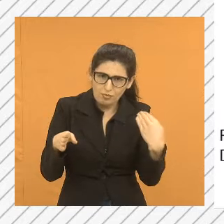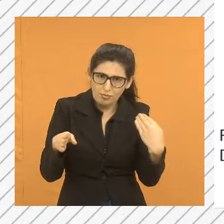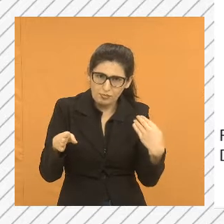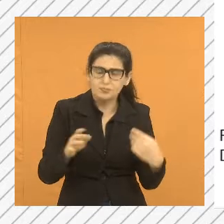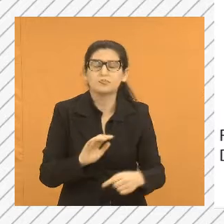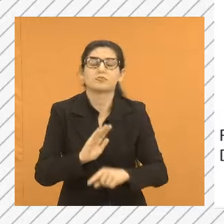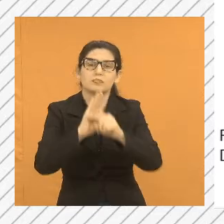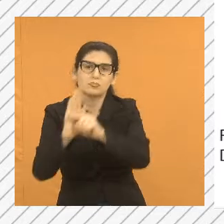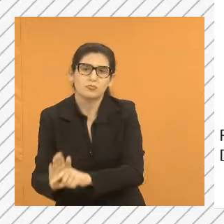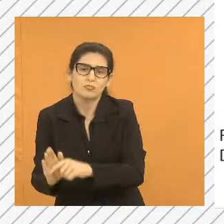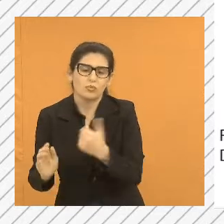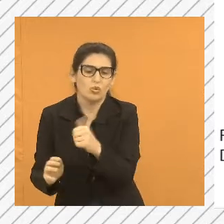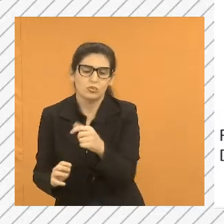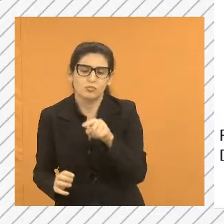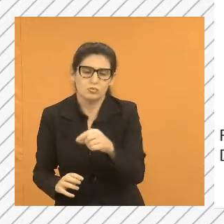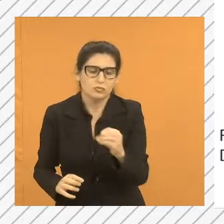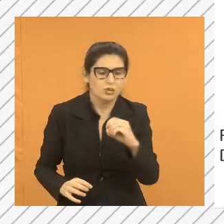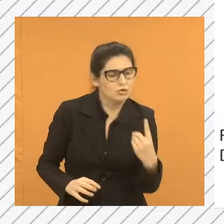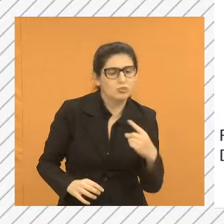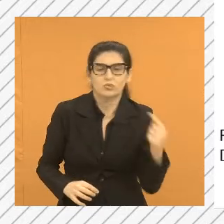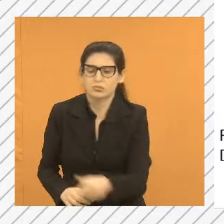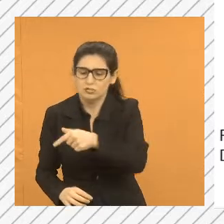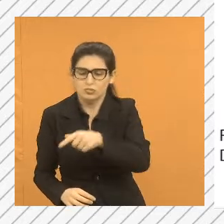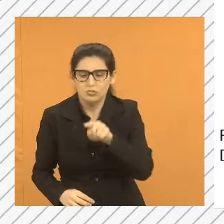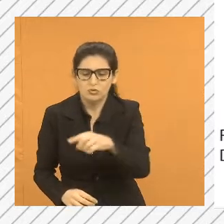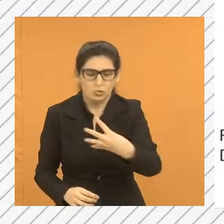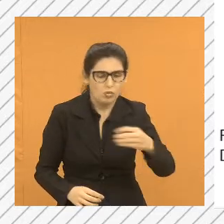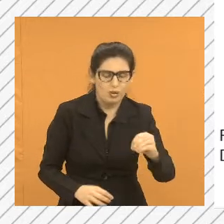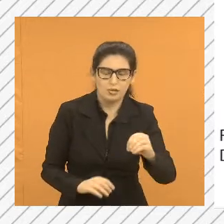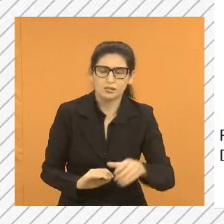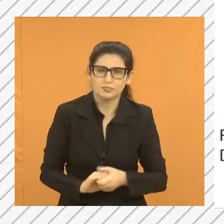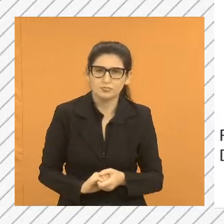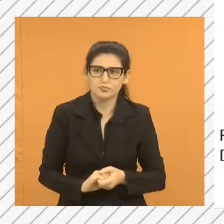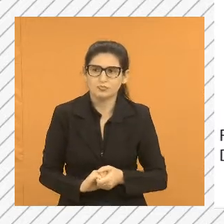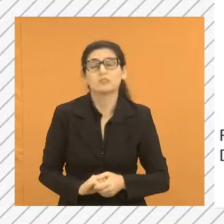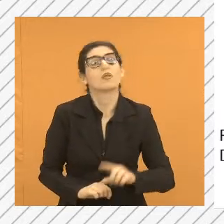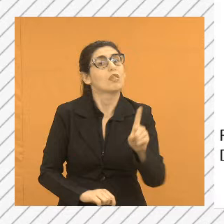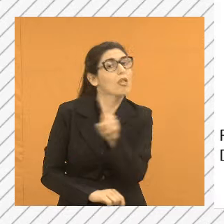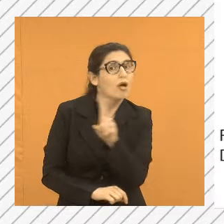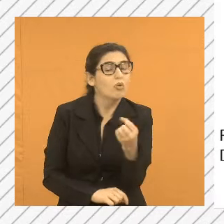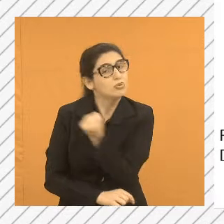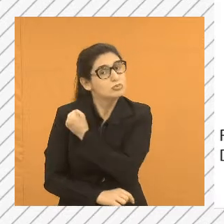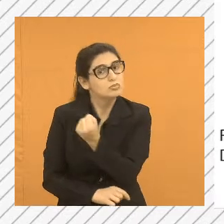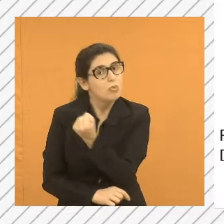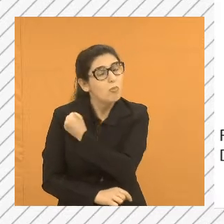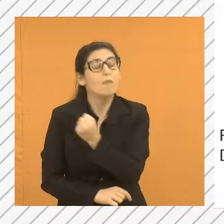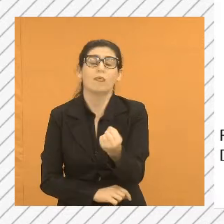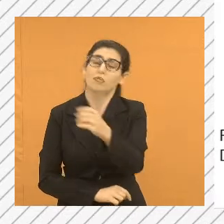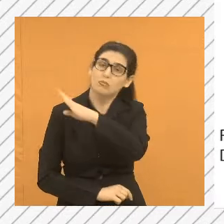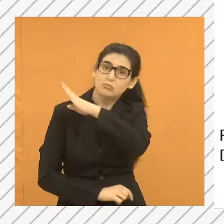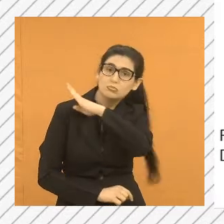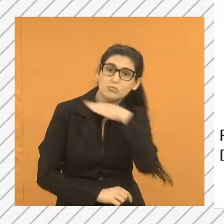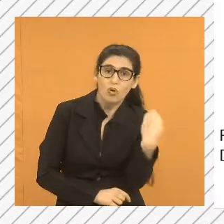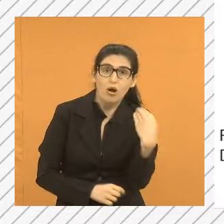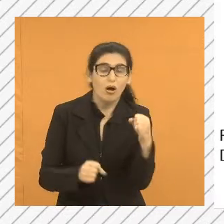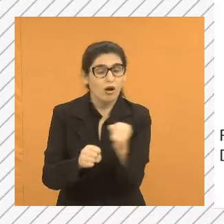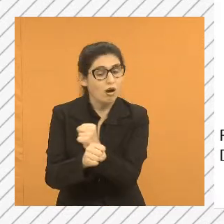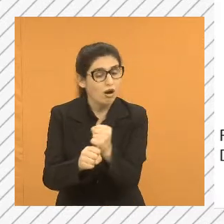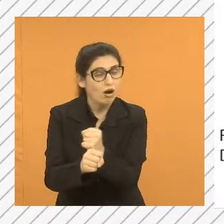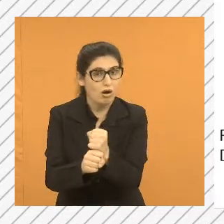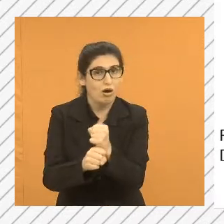reduzida de 11,01 a 7,40. Essa não é a taxa de mortalidade do